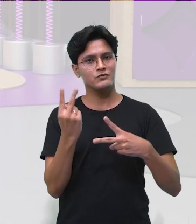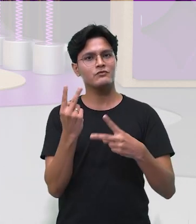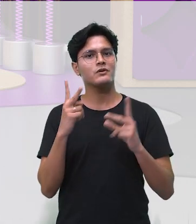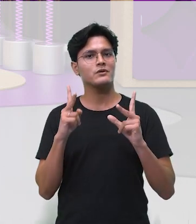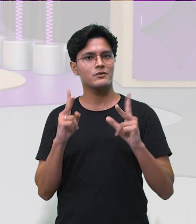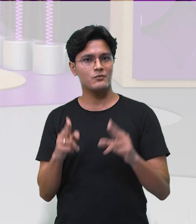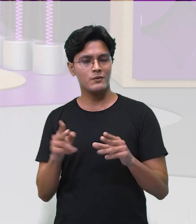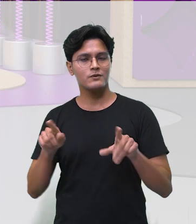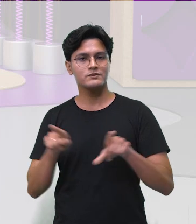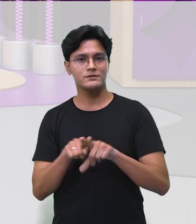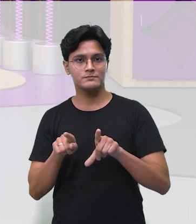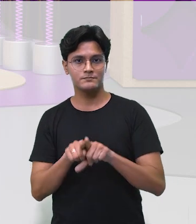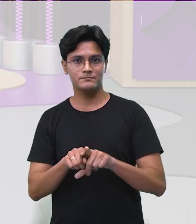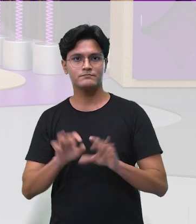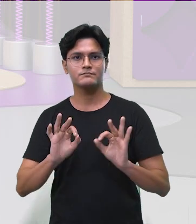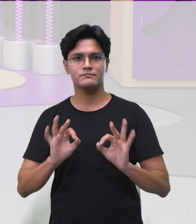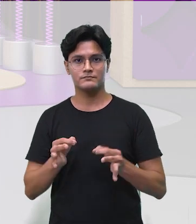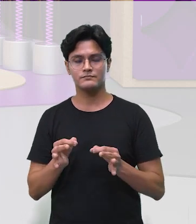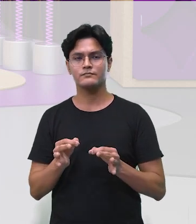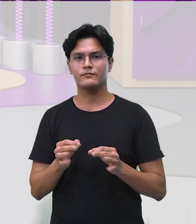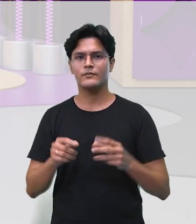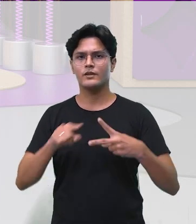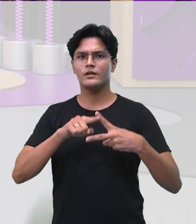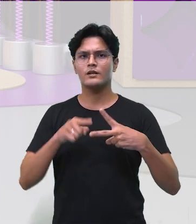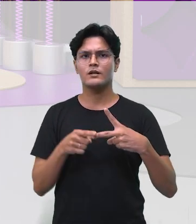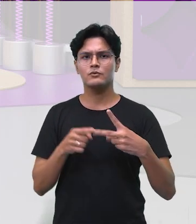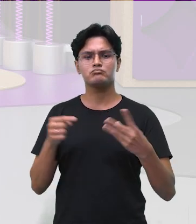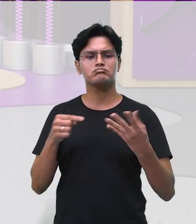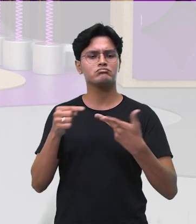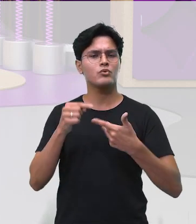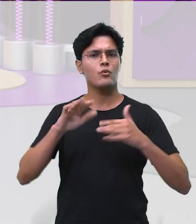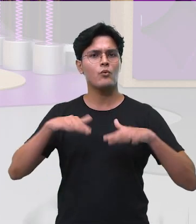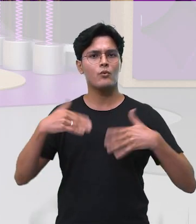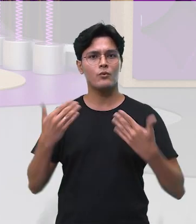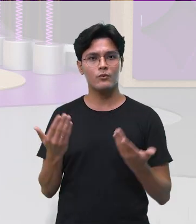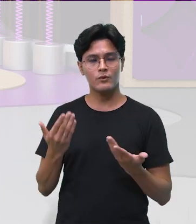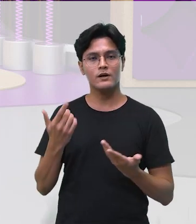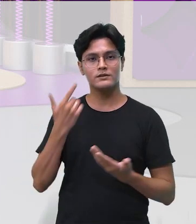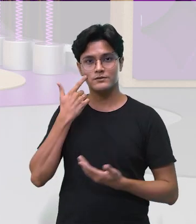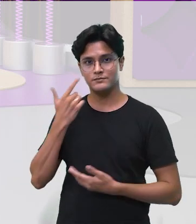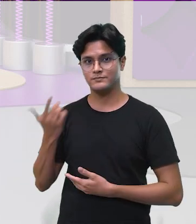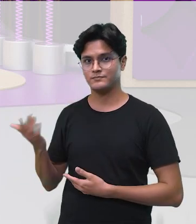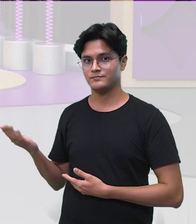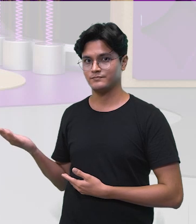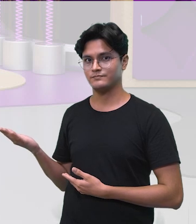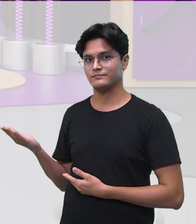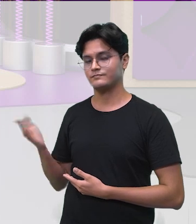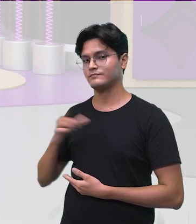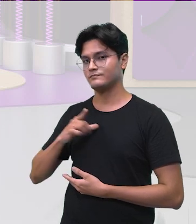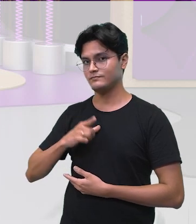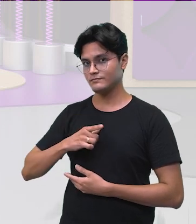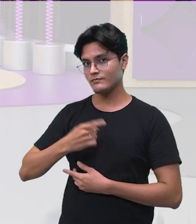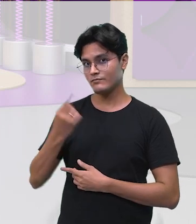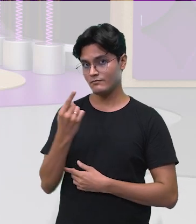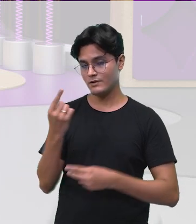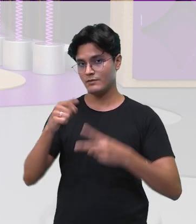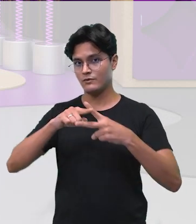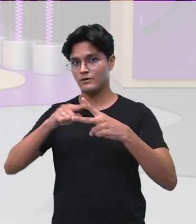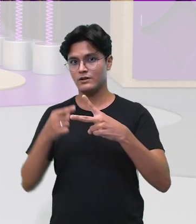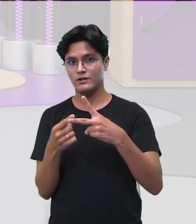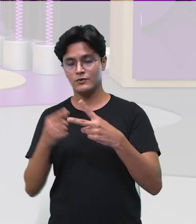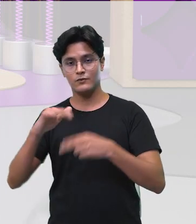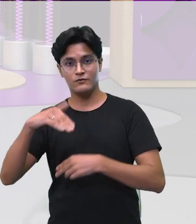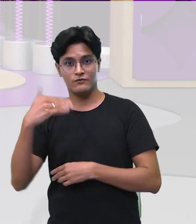serão iguais, tá? Quais ângulos? Esses ângulos externos aqui, que vocês estão vendo, tá? Então eu tenho o primeiro ângulozinho externo aqui,